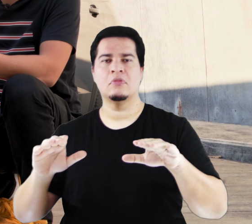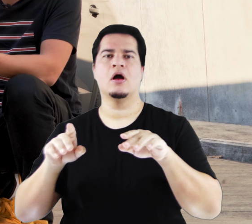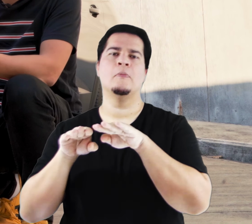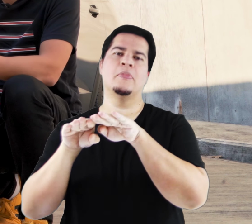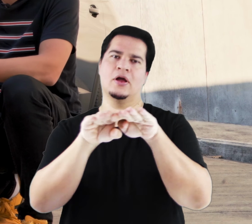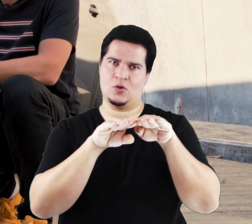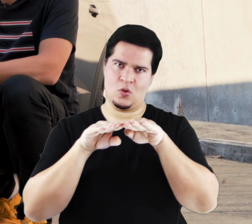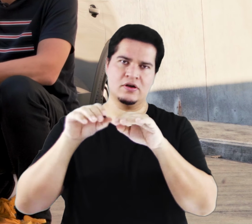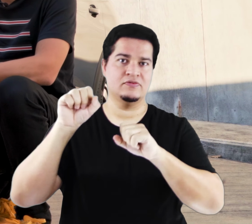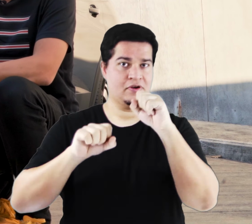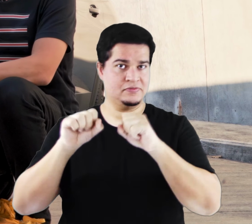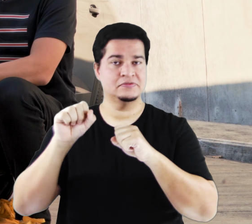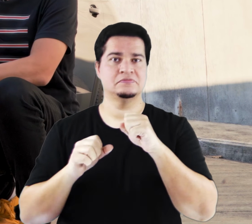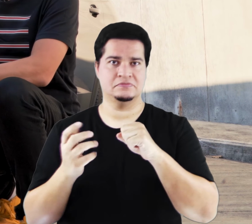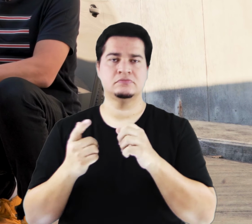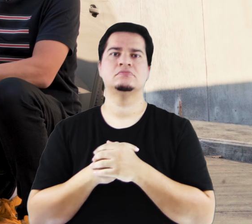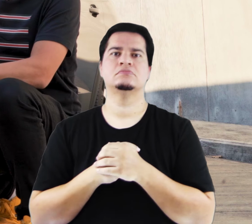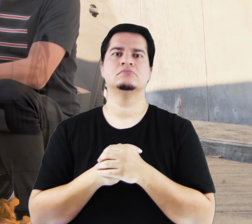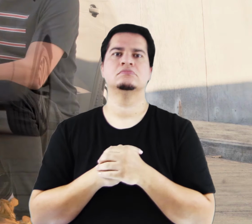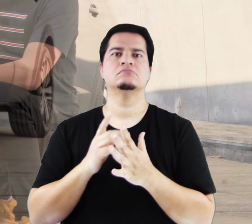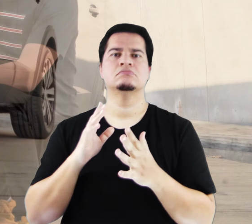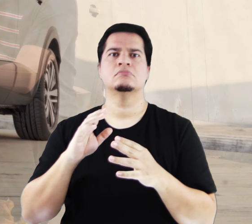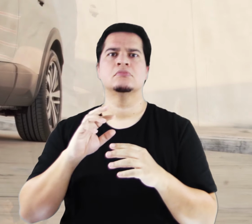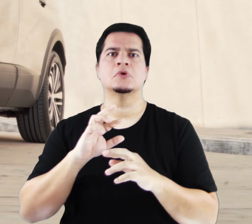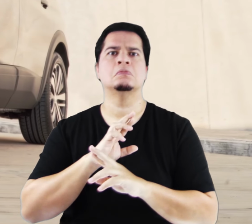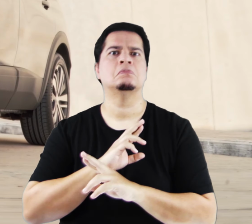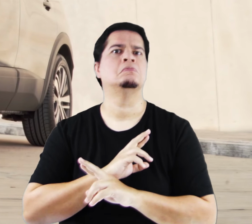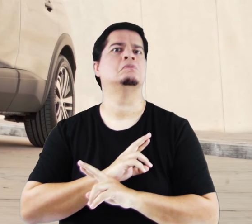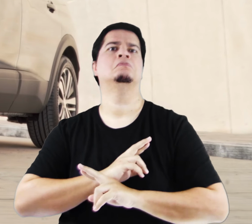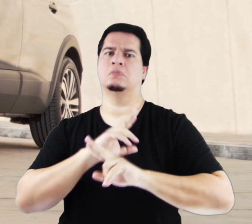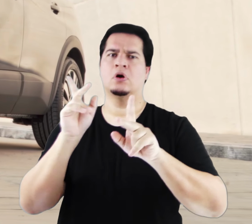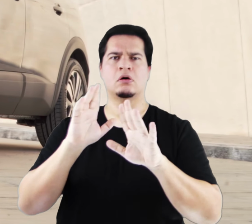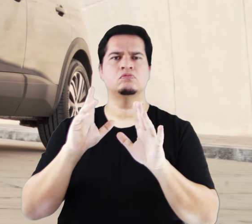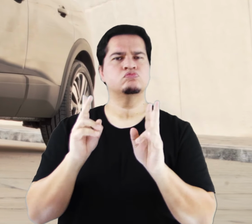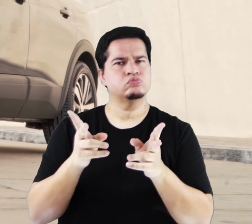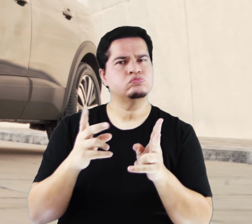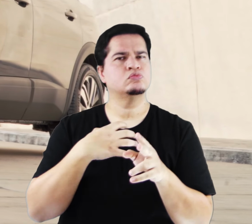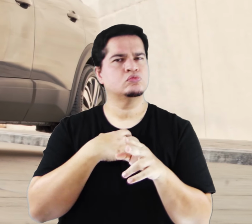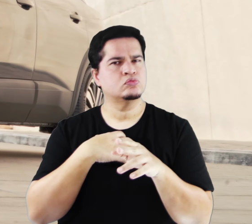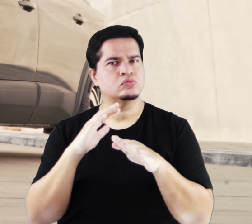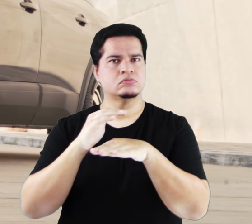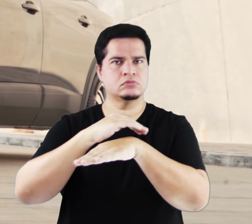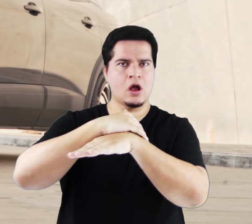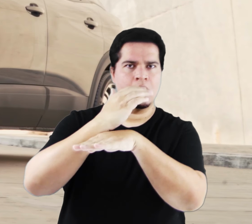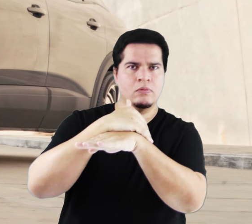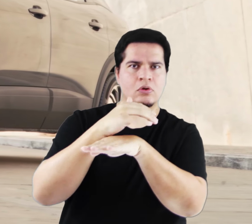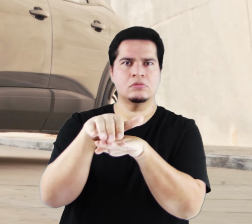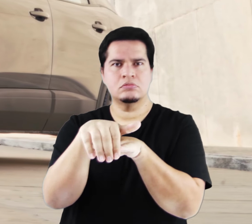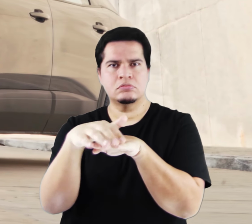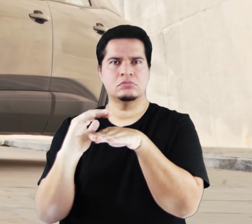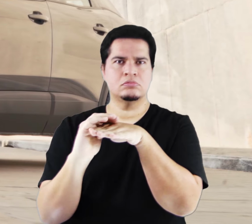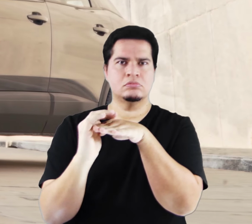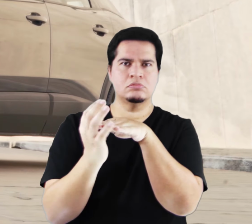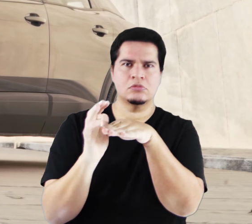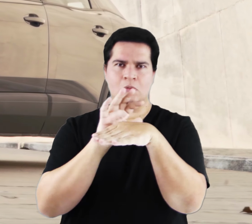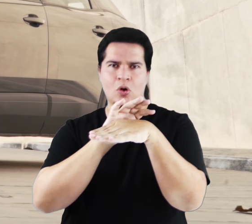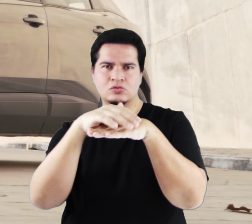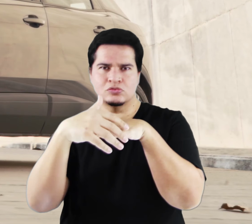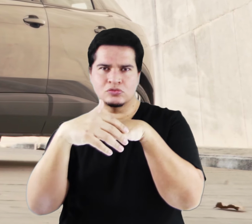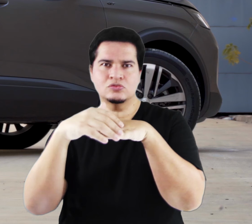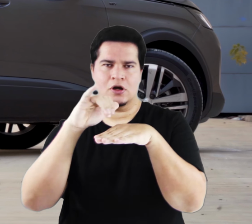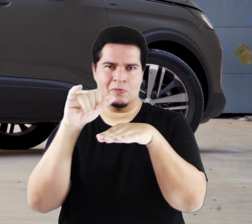dos facelifts da indústria, ou seja, você não teve nenhuma mudança em termos de lataria, né? Paralamas, capôs, portas, tampa traseira são os mesmos, porque